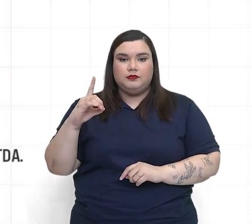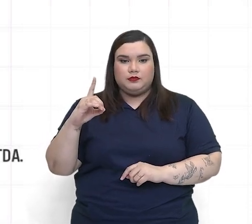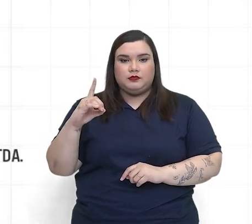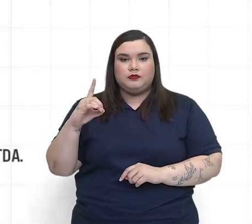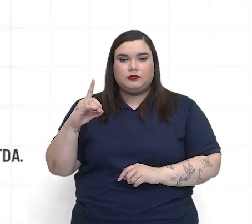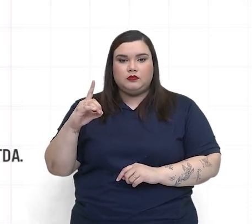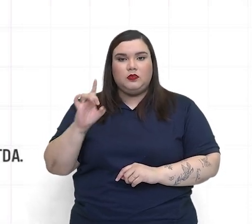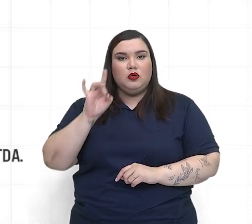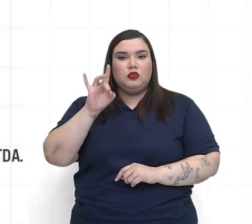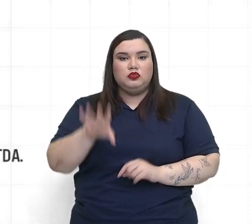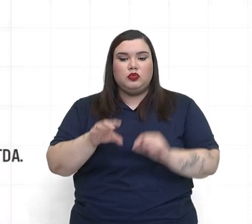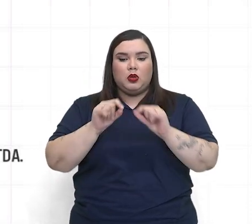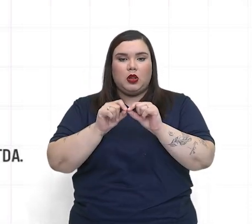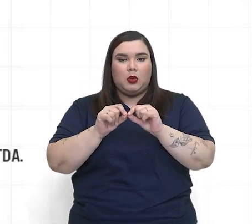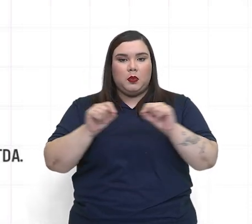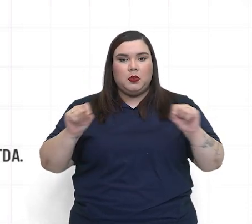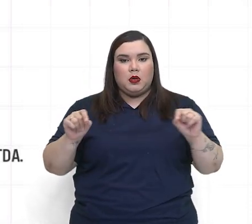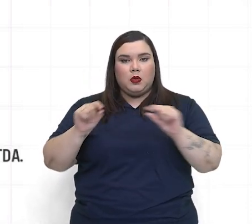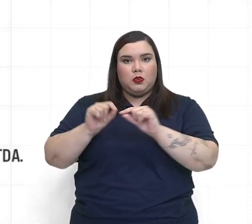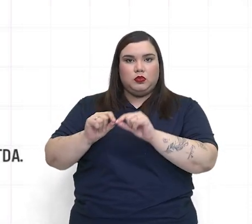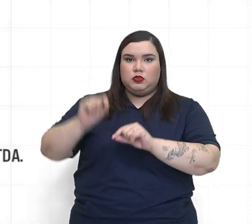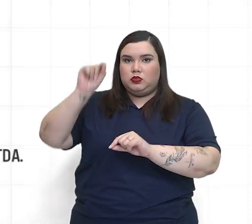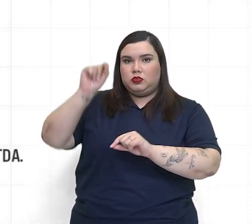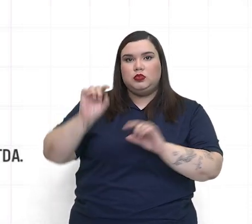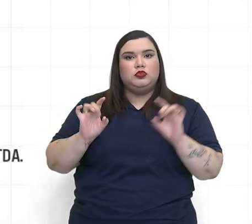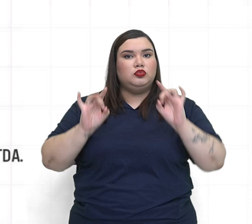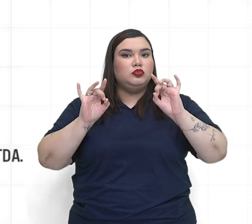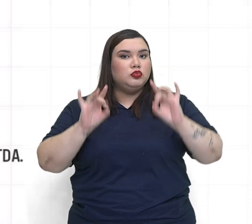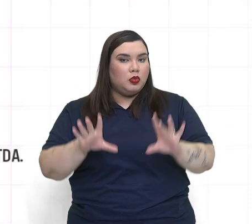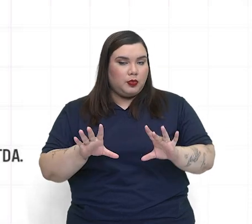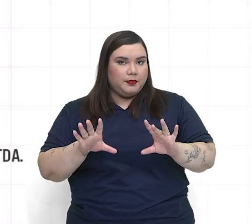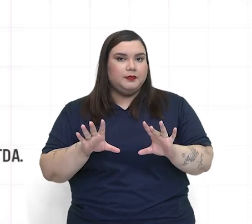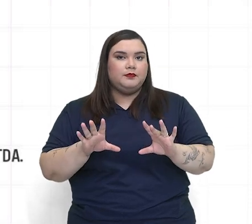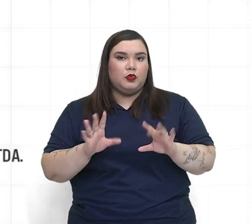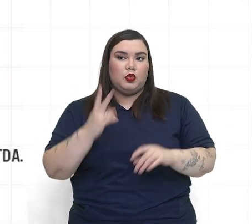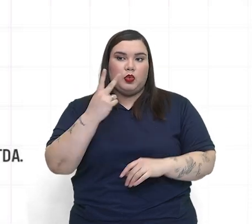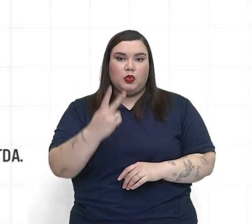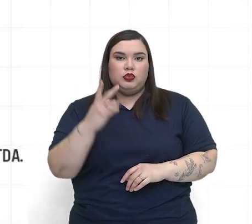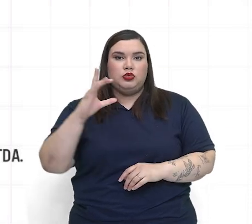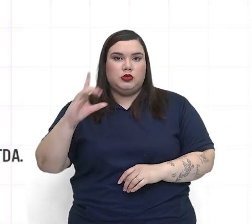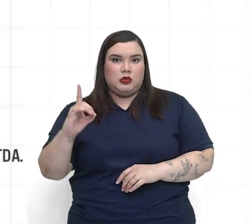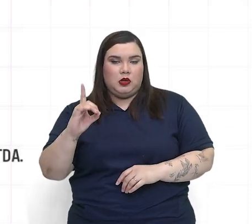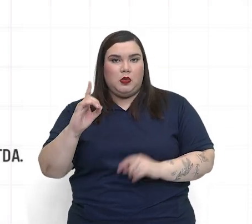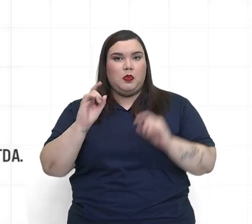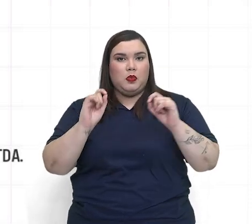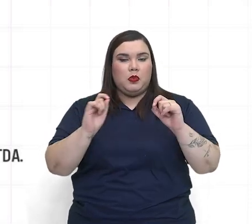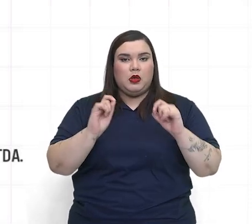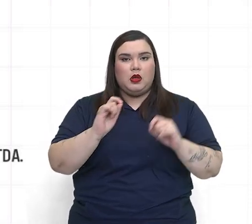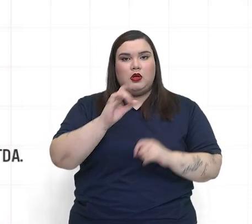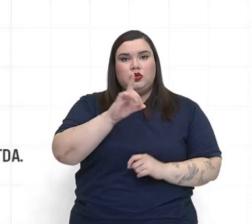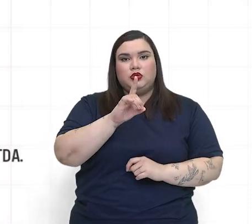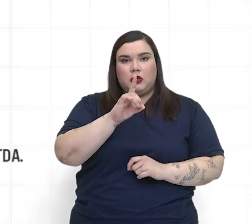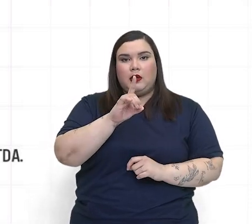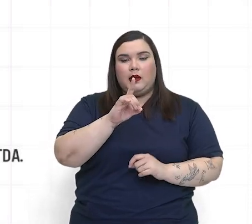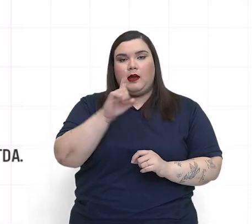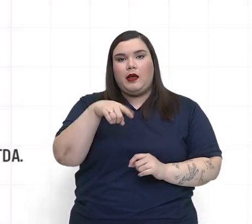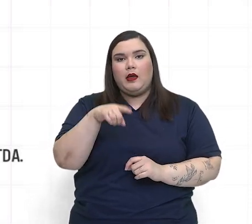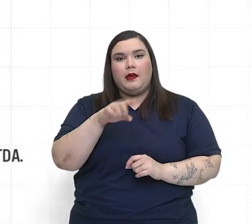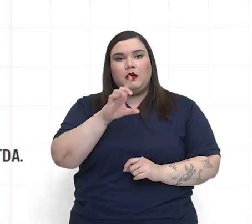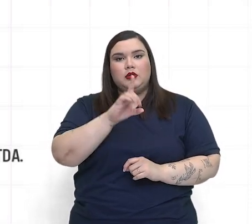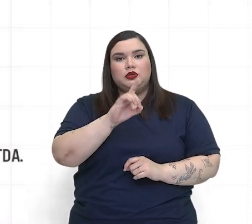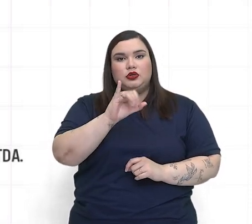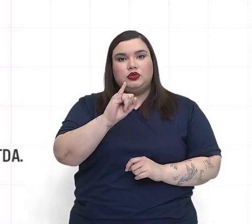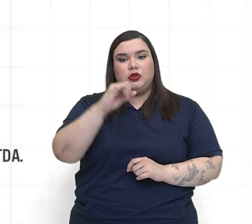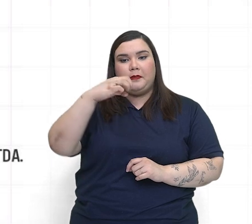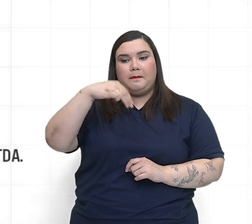ó, largura e altura, certo? Então isso daqui é que nós chamamos de